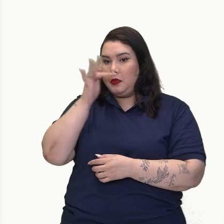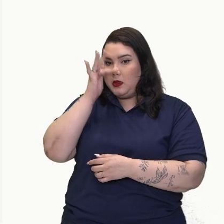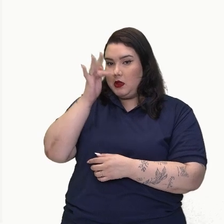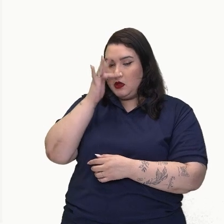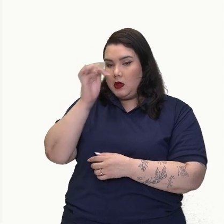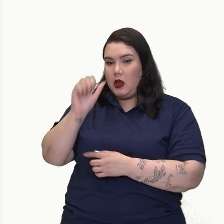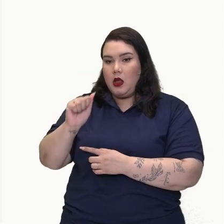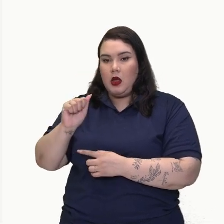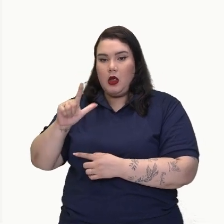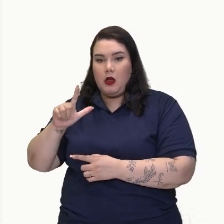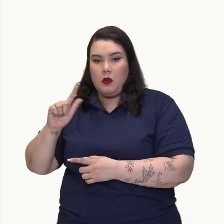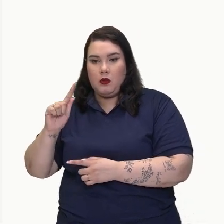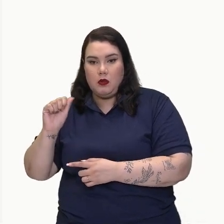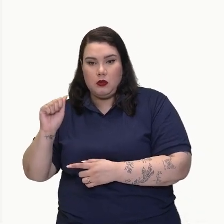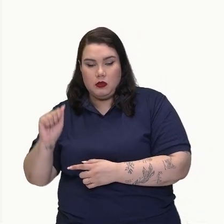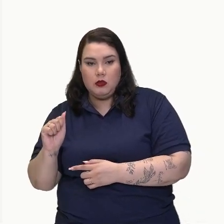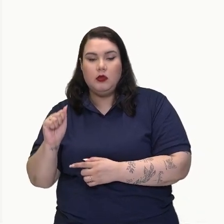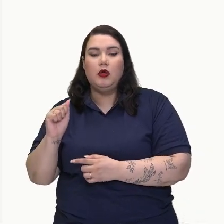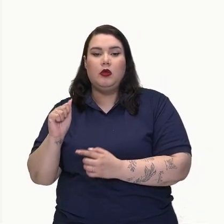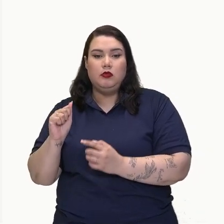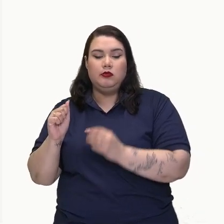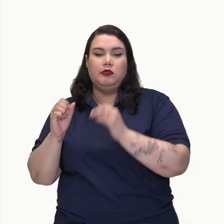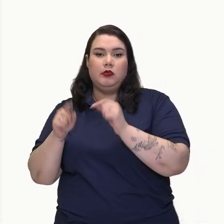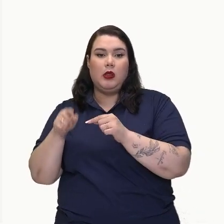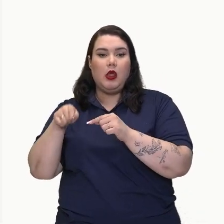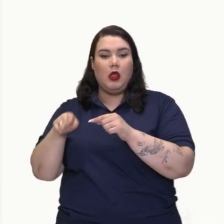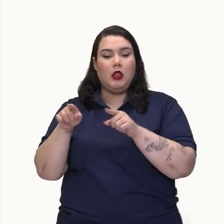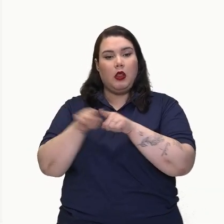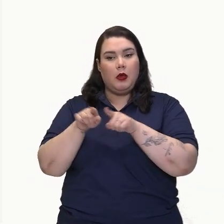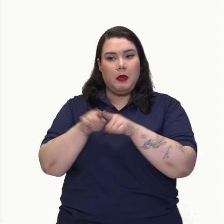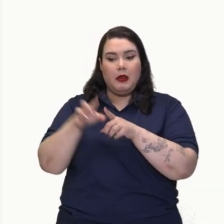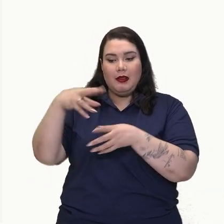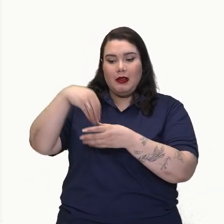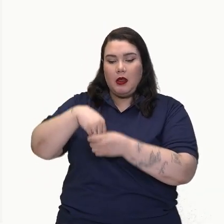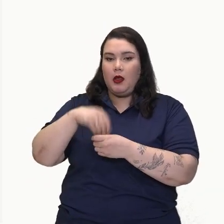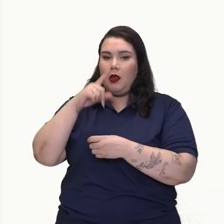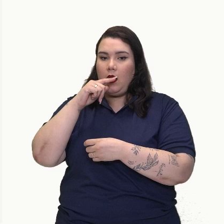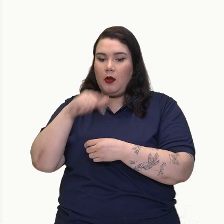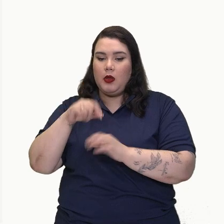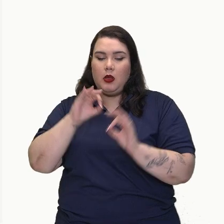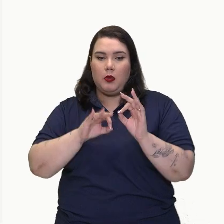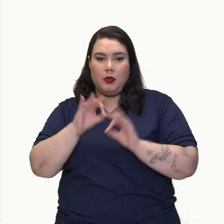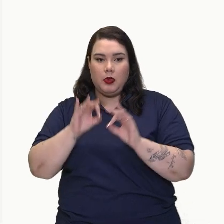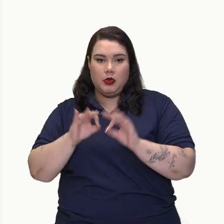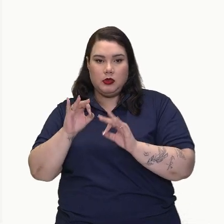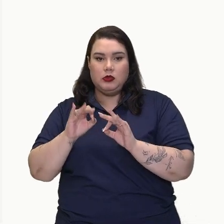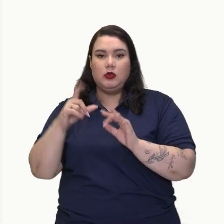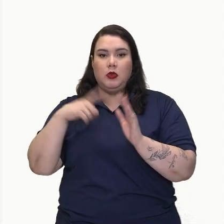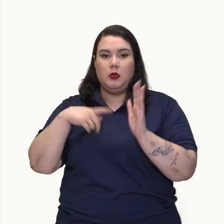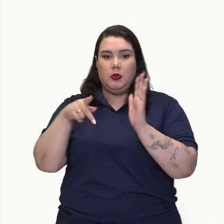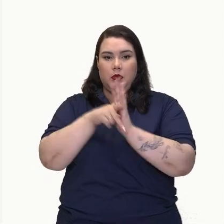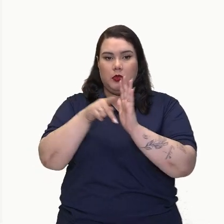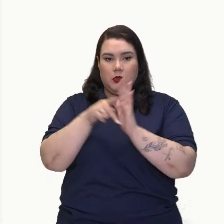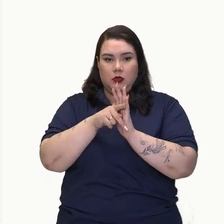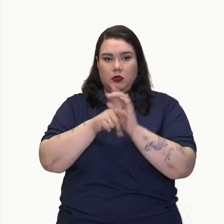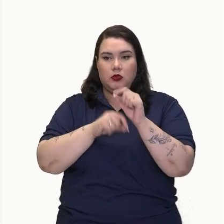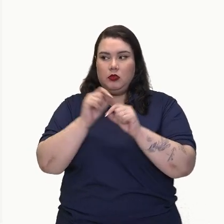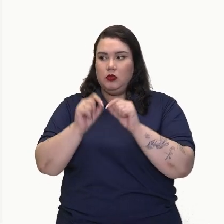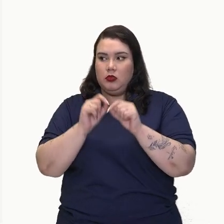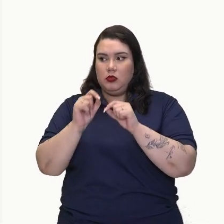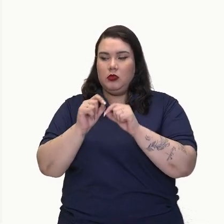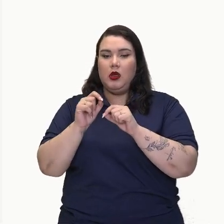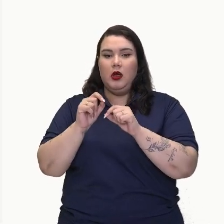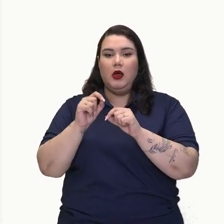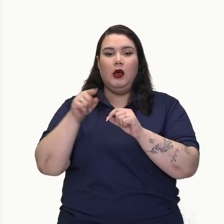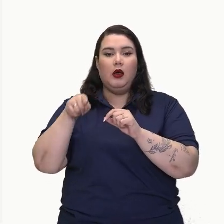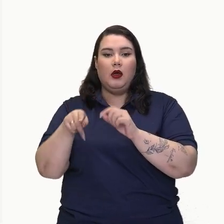o produtor? A alga, né? A alga, ela também vai realizar o processo de fotossíntese, vai produzir